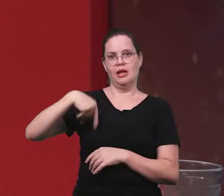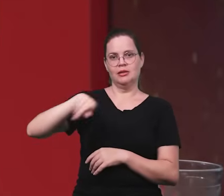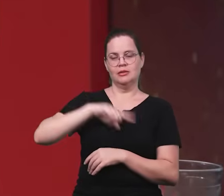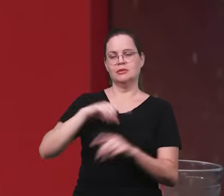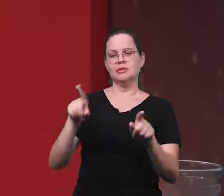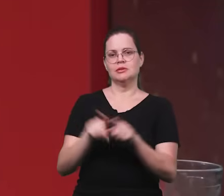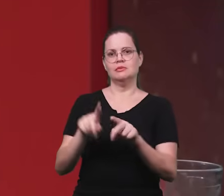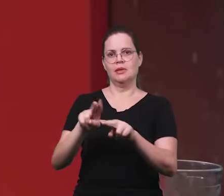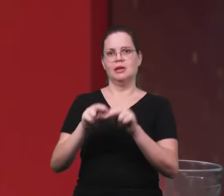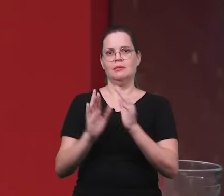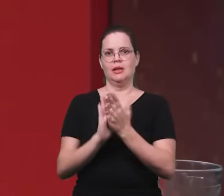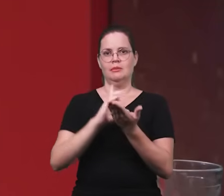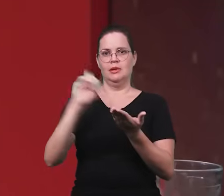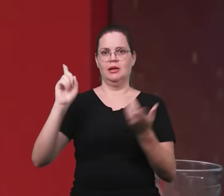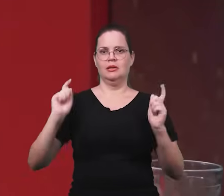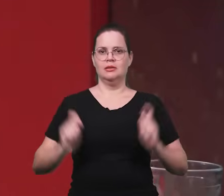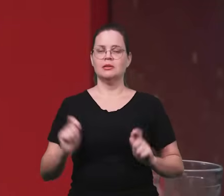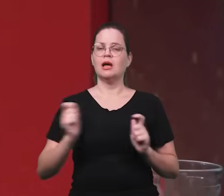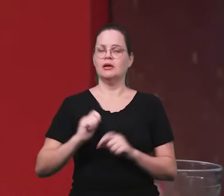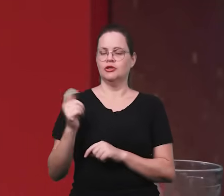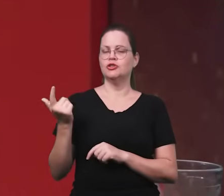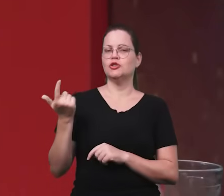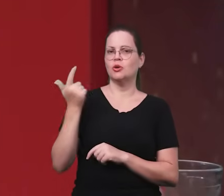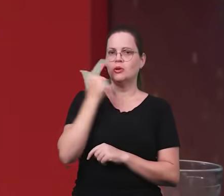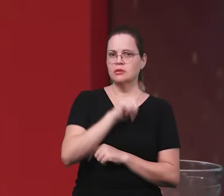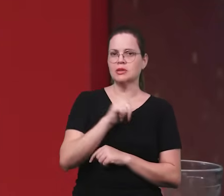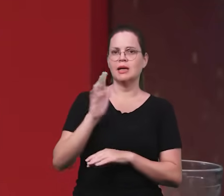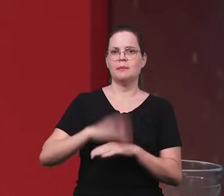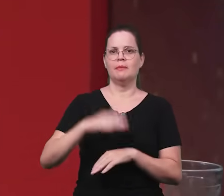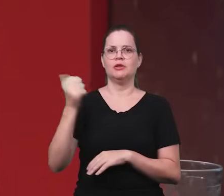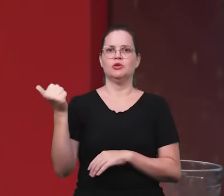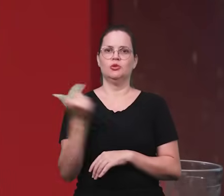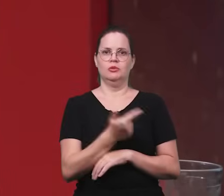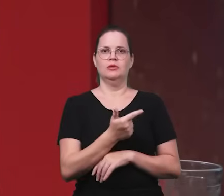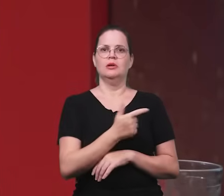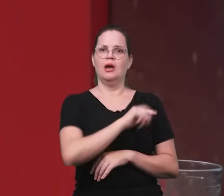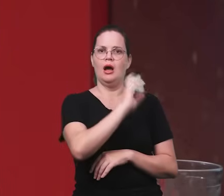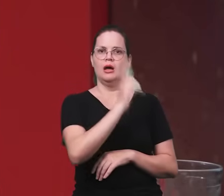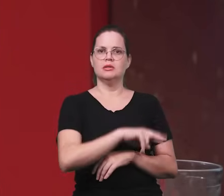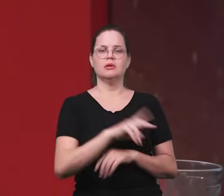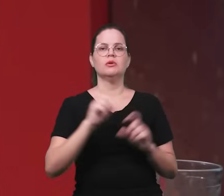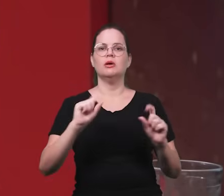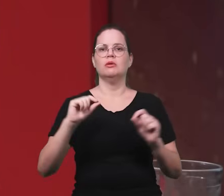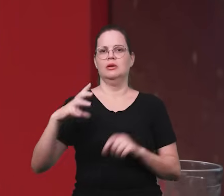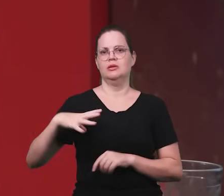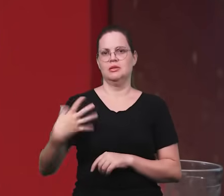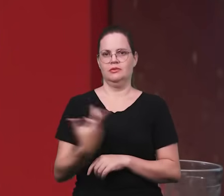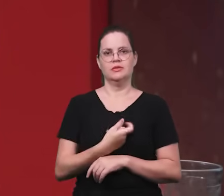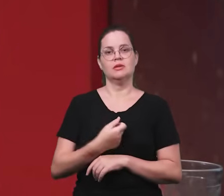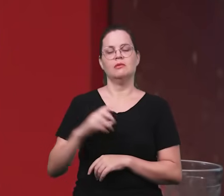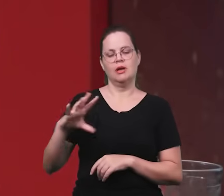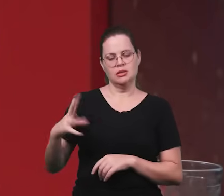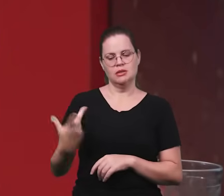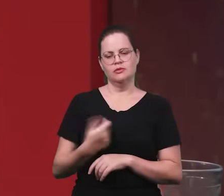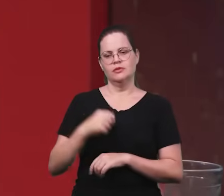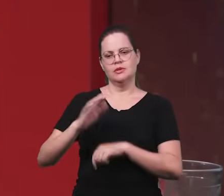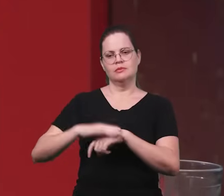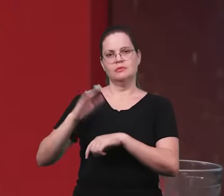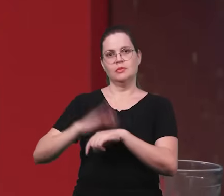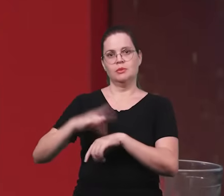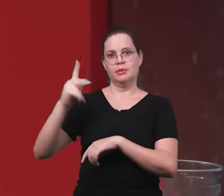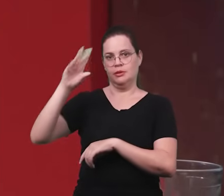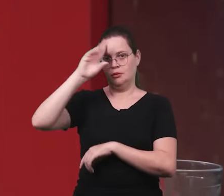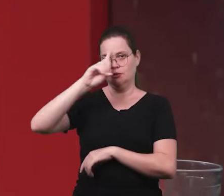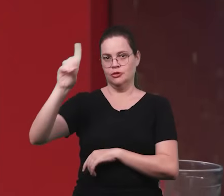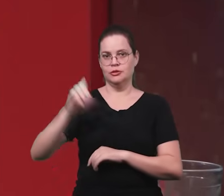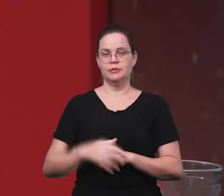da sua palavra nós possamos alcançar algo além, que é a salvação de Deus. E nós estamos